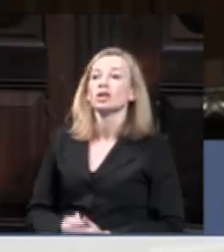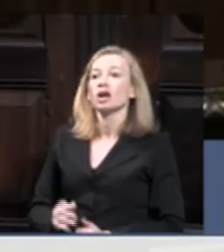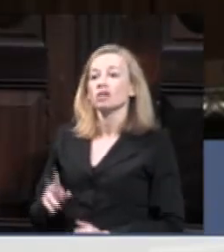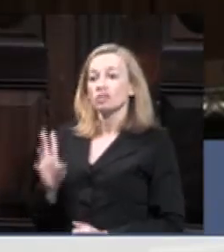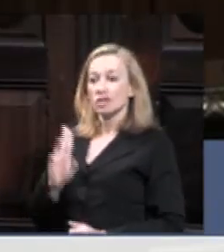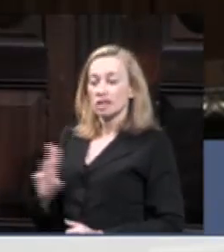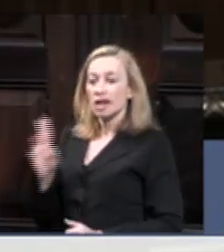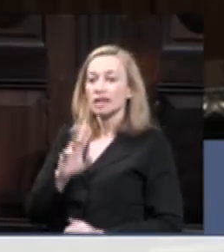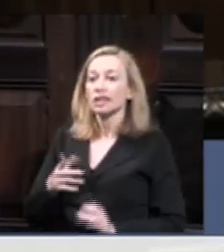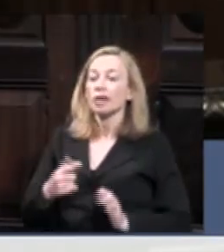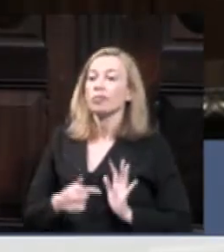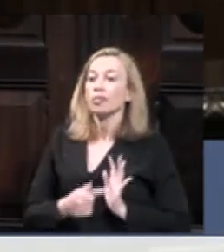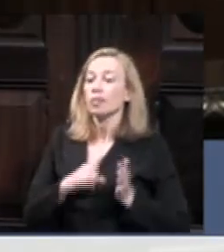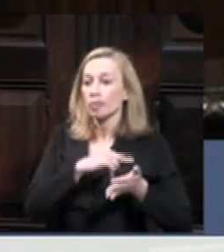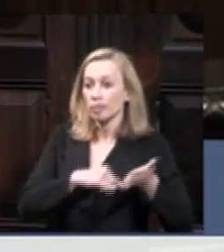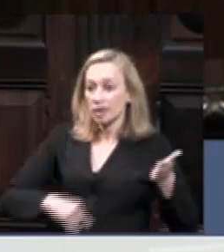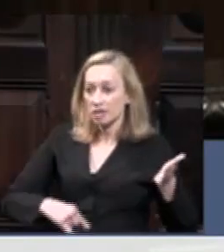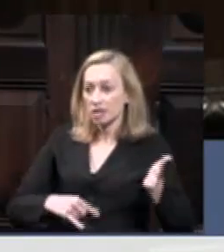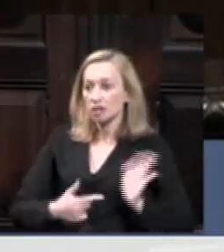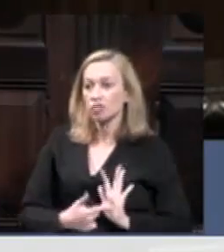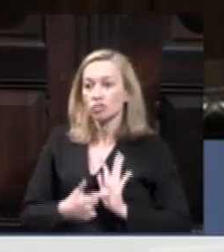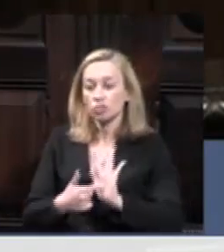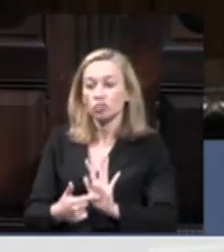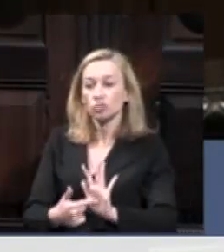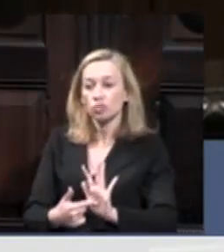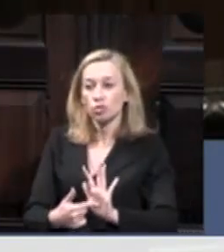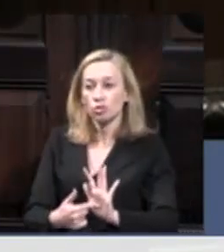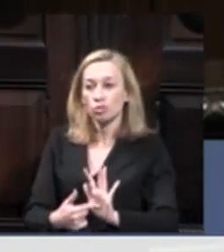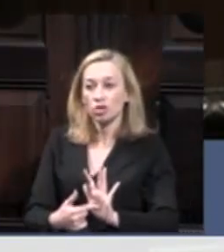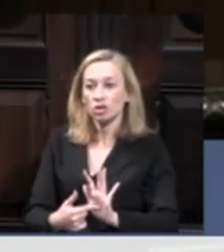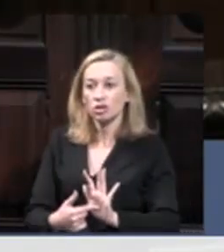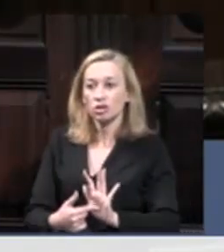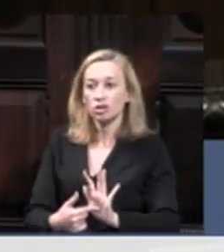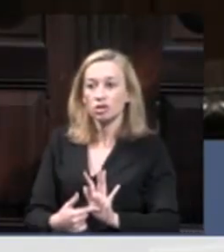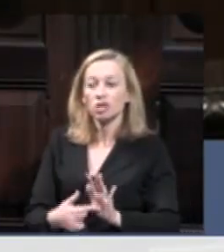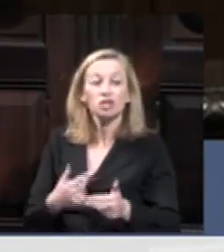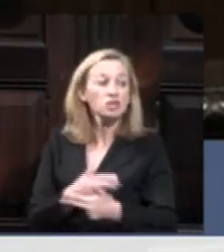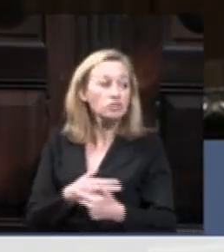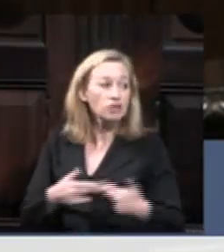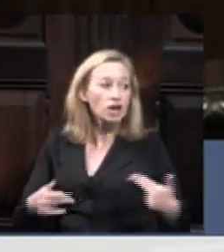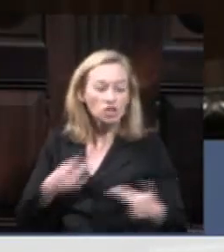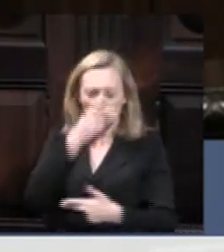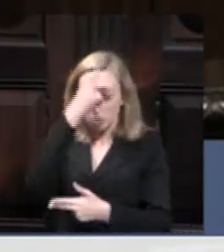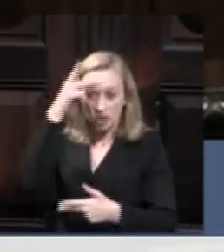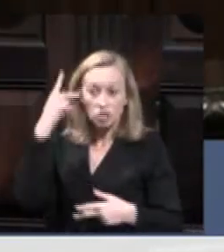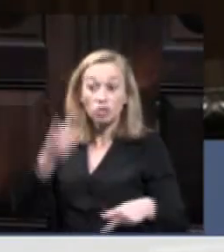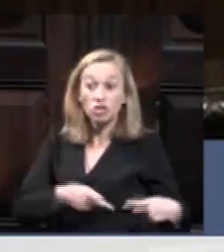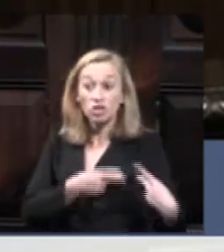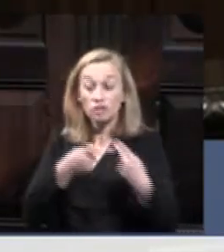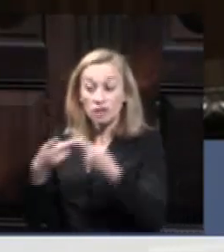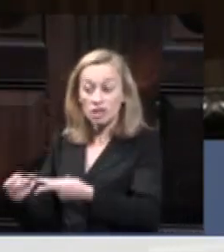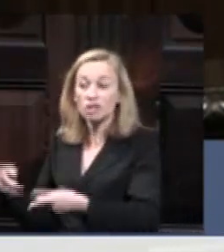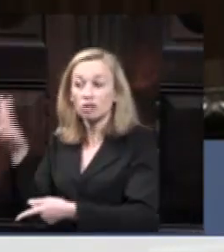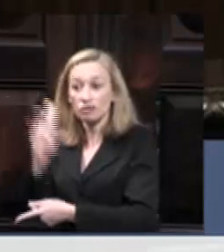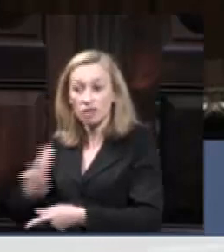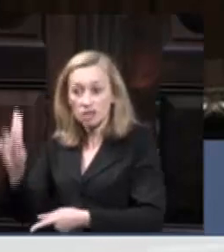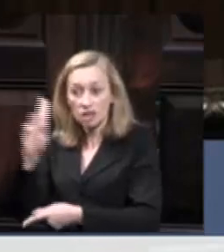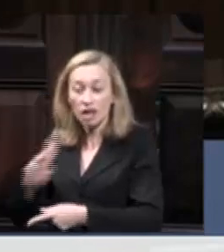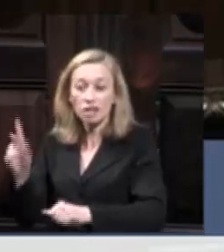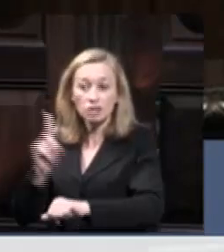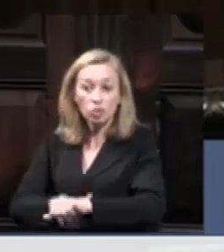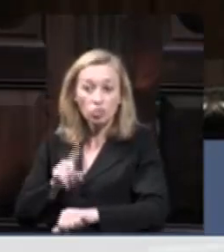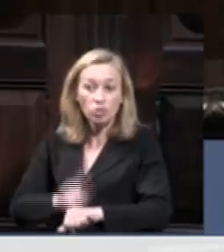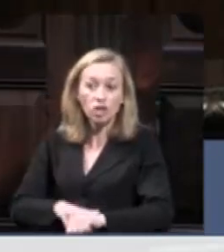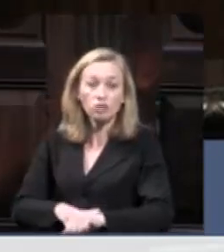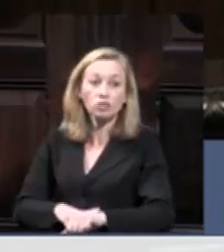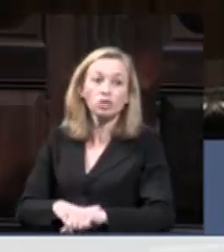para candidatos e candidatas que têm contato com a universidade, que visitam, têm visitado a universidade nesse período de